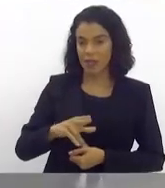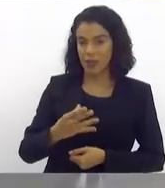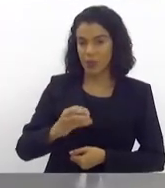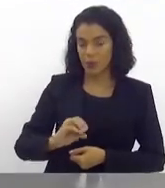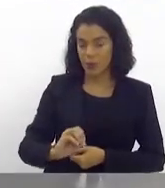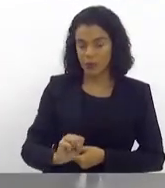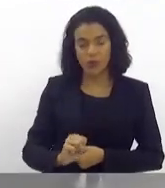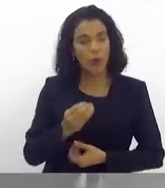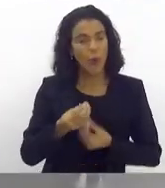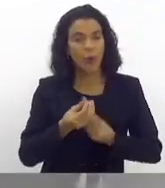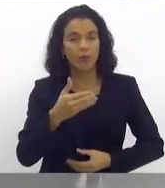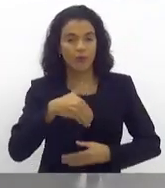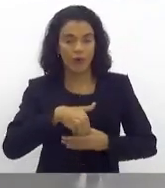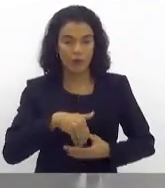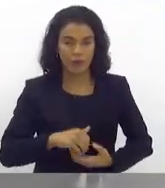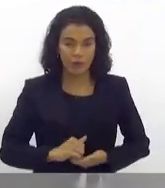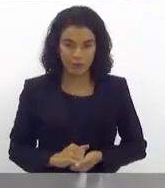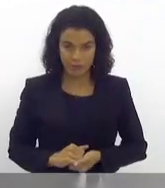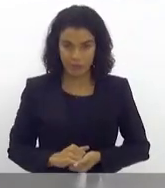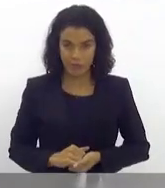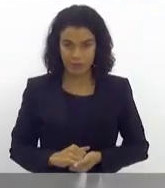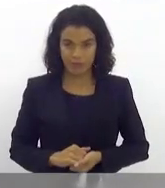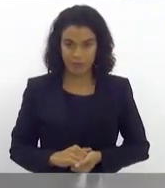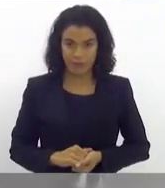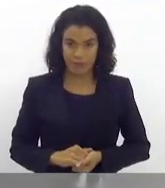Vossa Excelência?